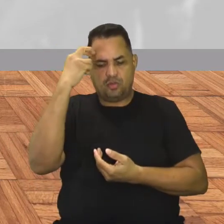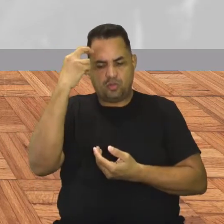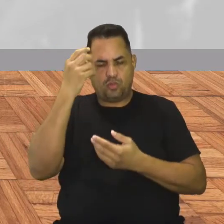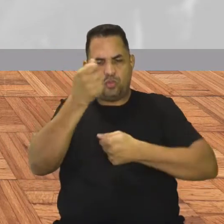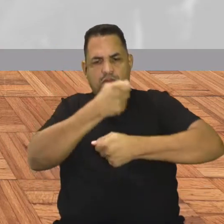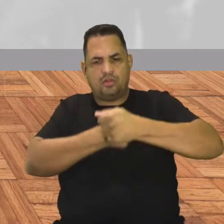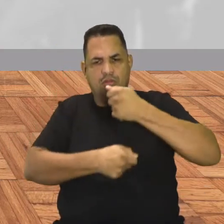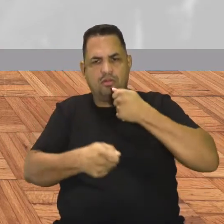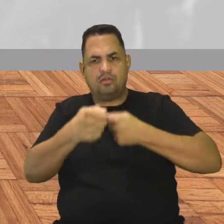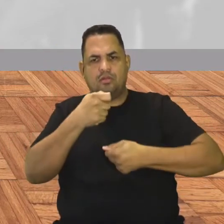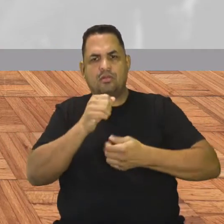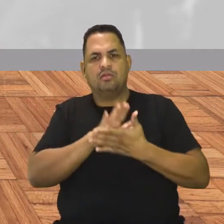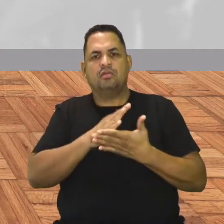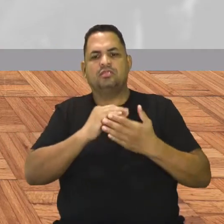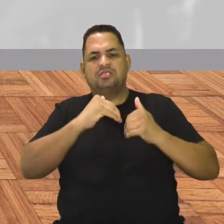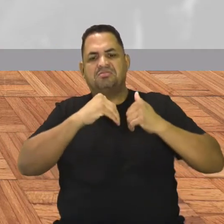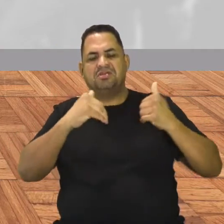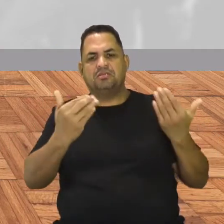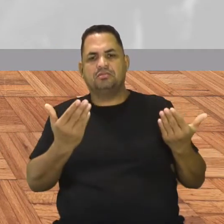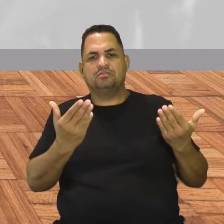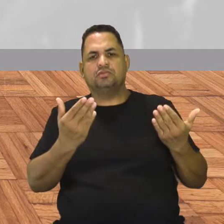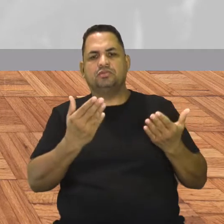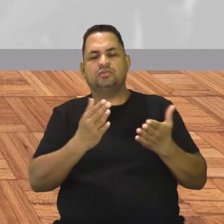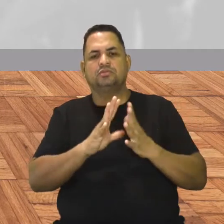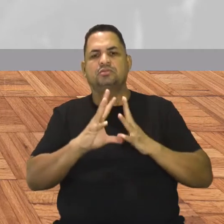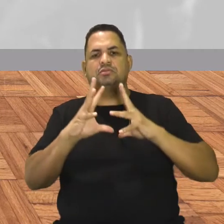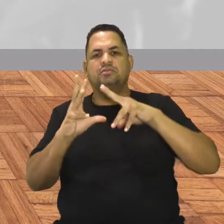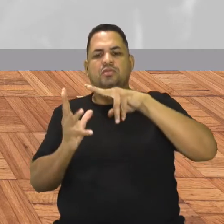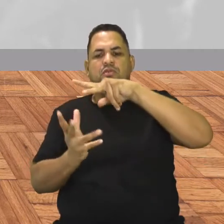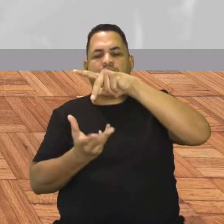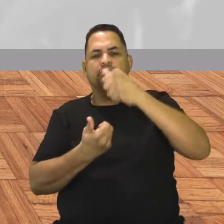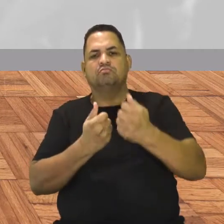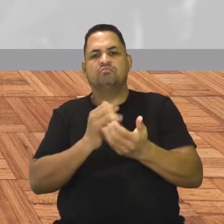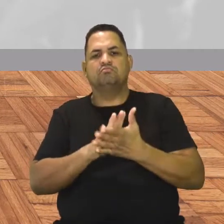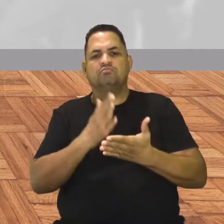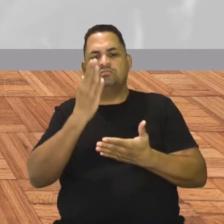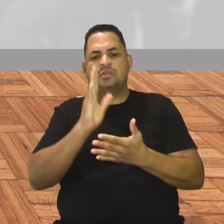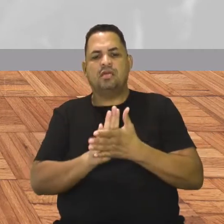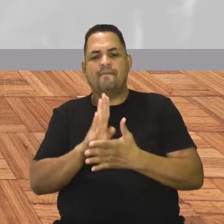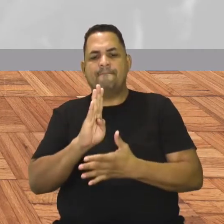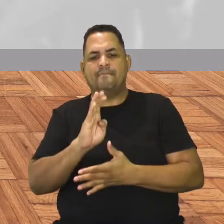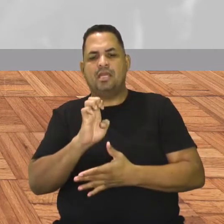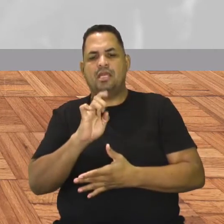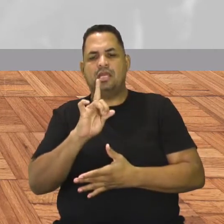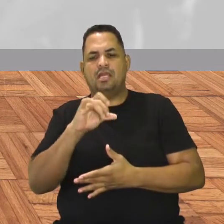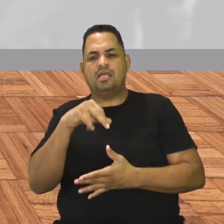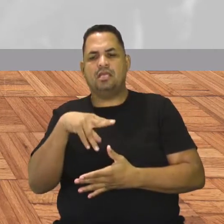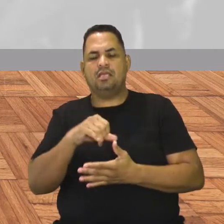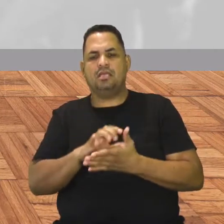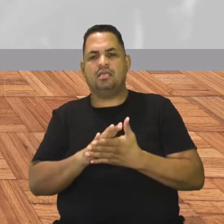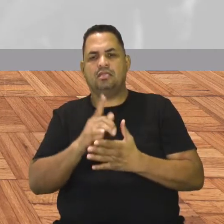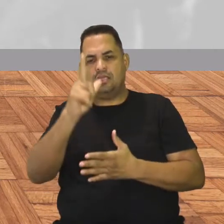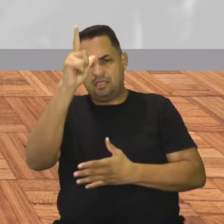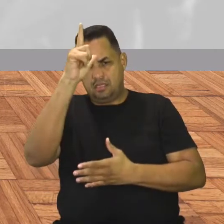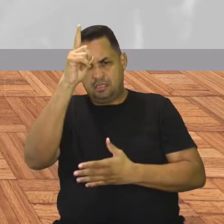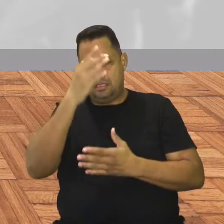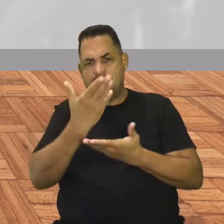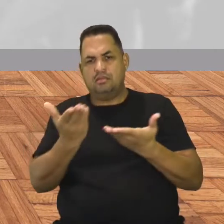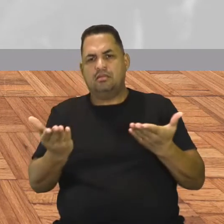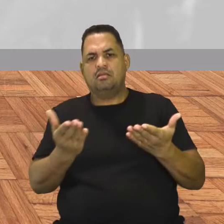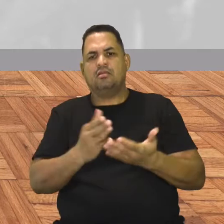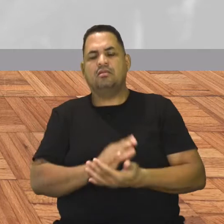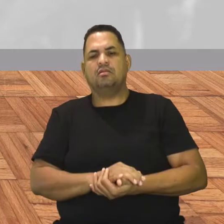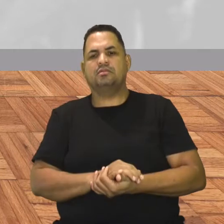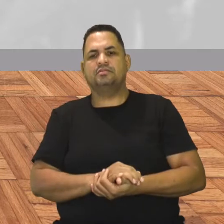economia, que dividia o mundo. Esse muro estava em Berlim, na Alemanha. Mas esse